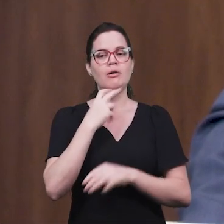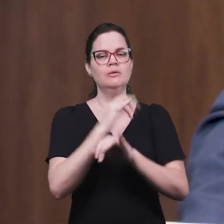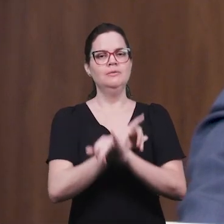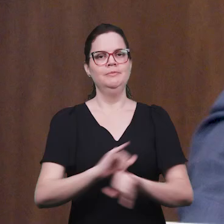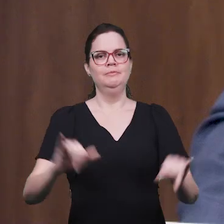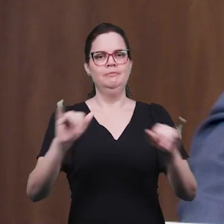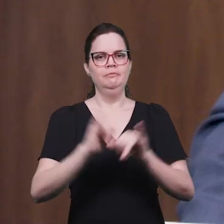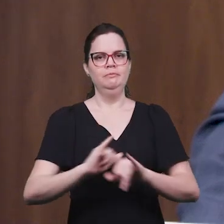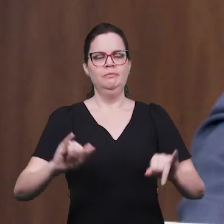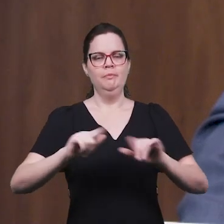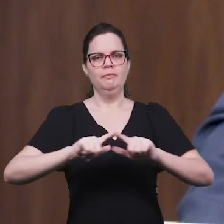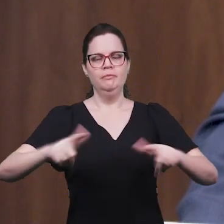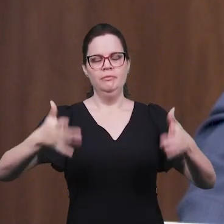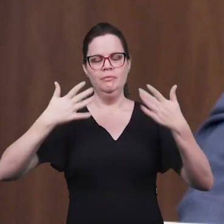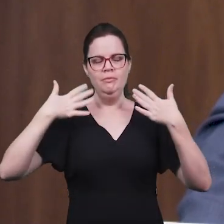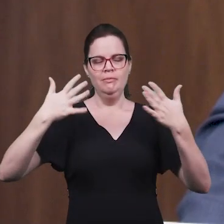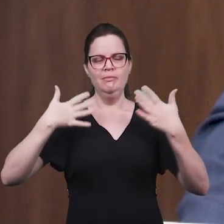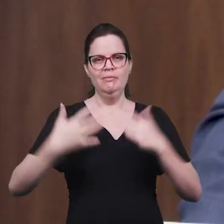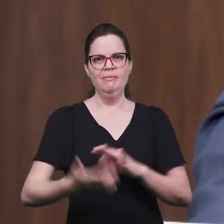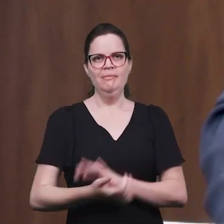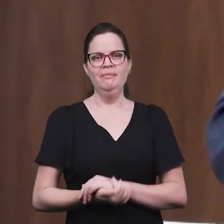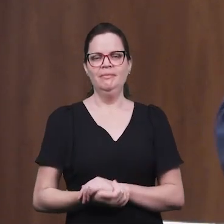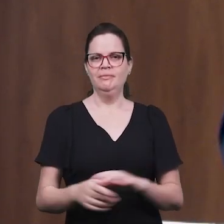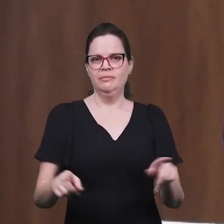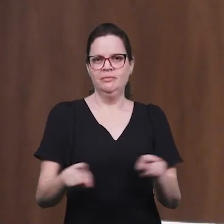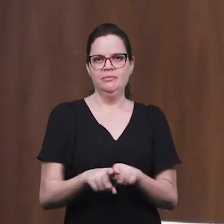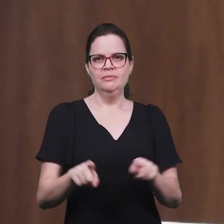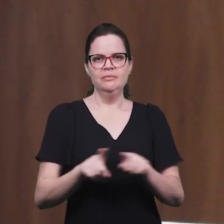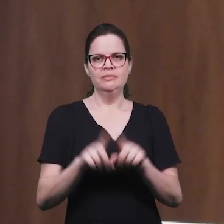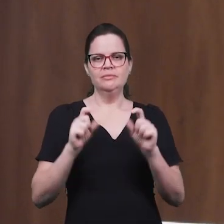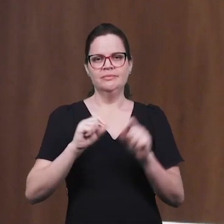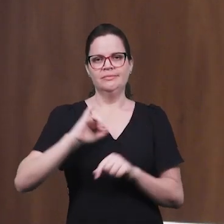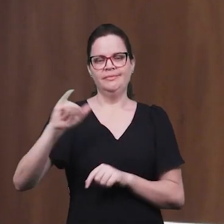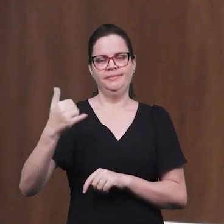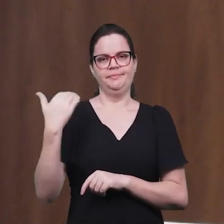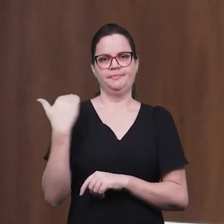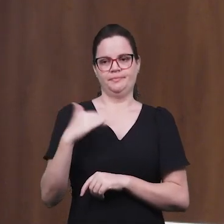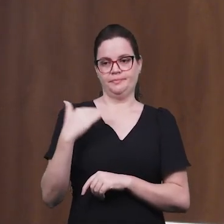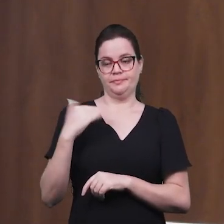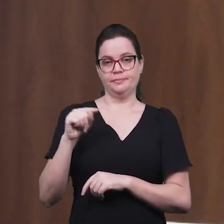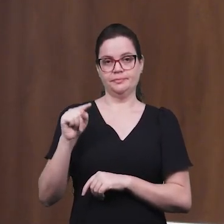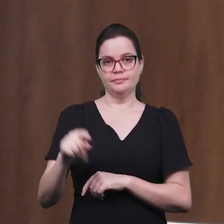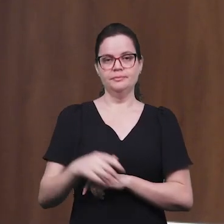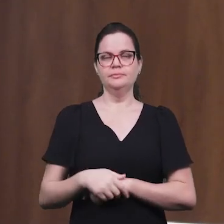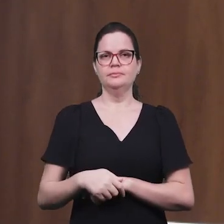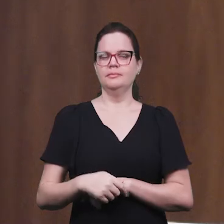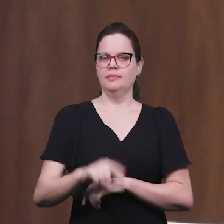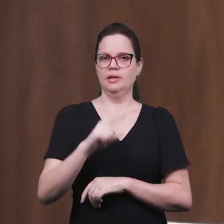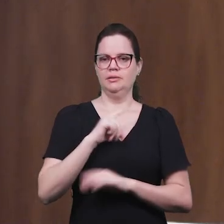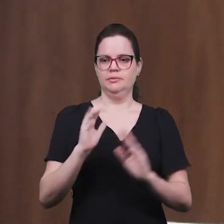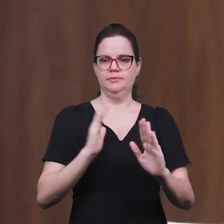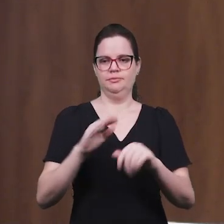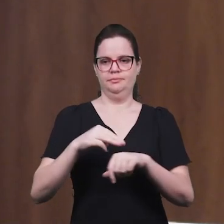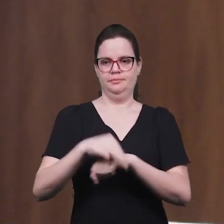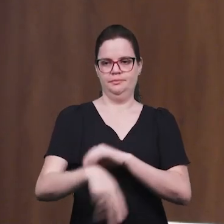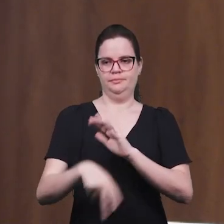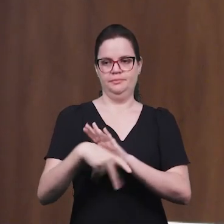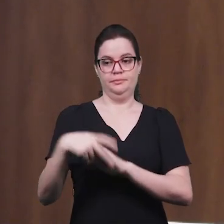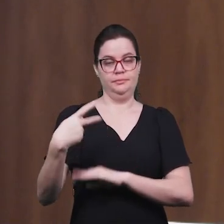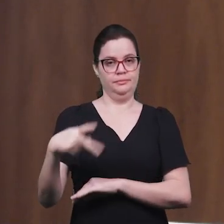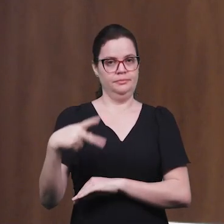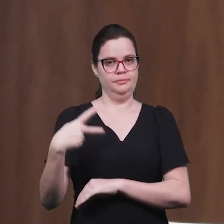que clamava no deserto. João Batista, meus queridos, a sua missão, ele teve um ministério